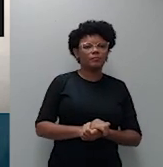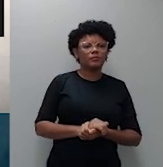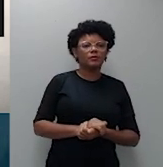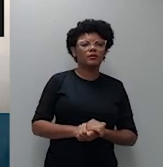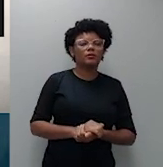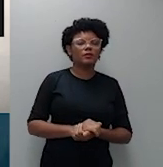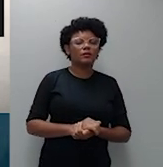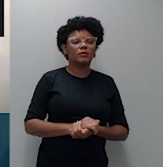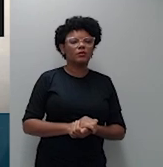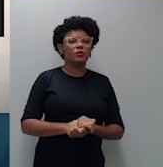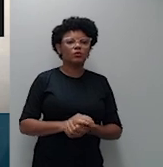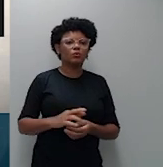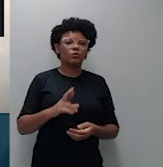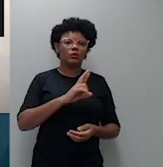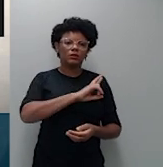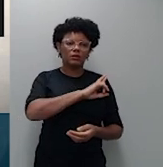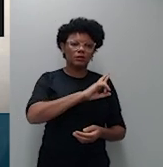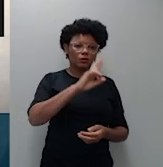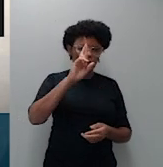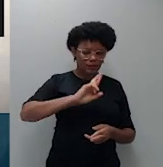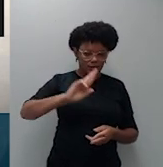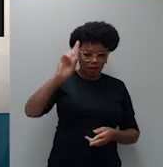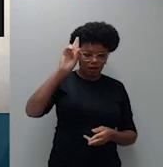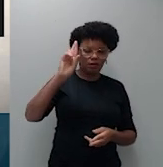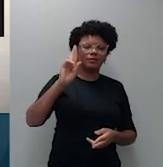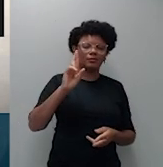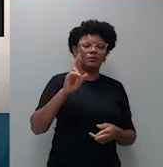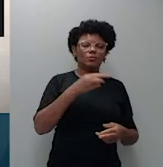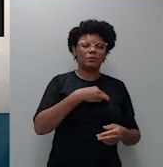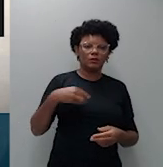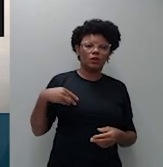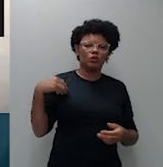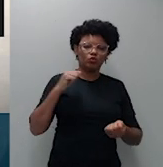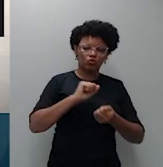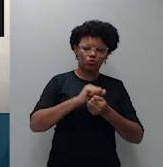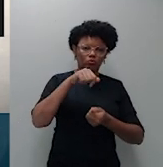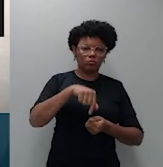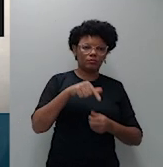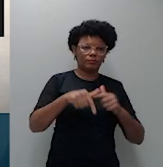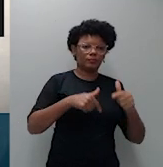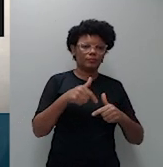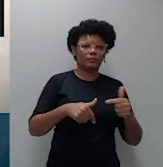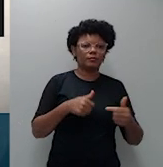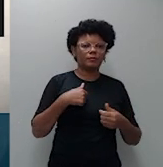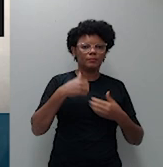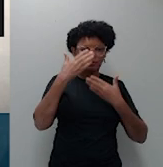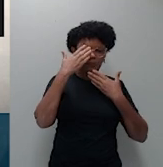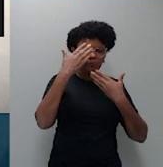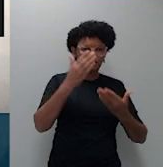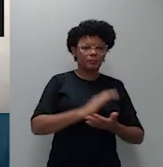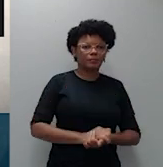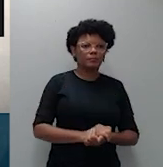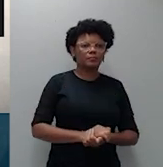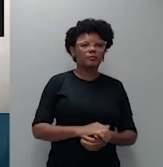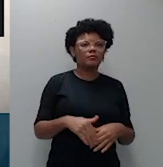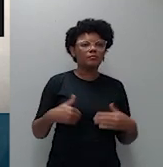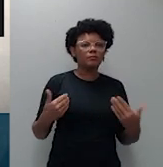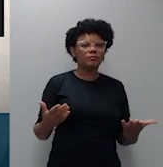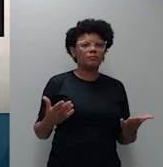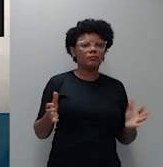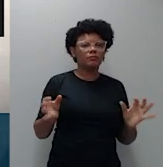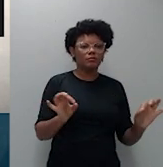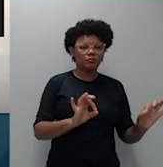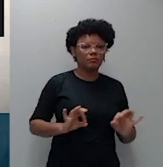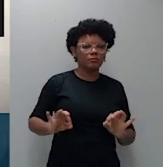representantes do Ministério Público aqui conosco obrigada colegas Então nada mais havendo eu vou